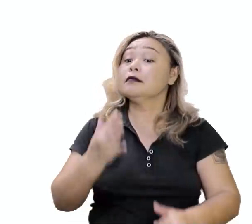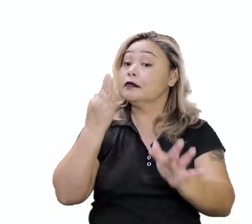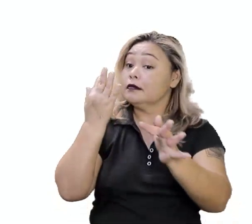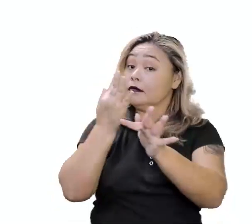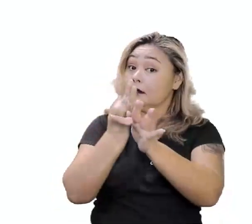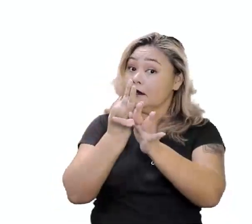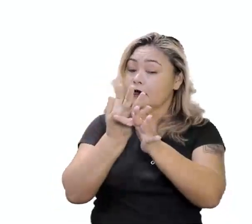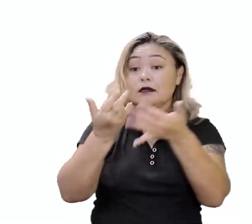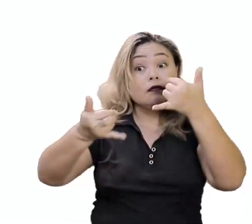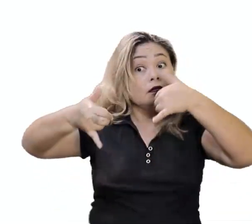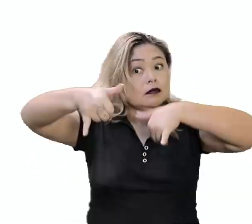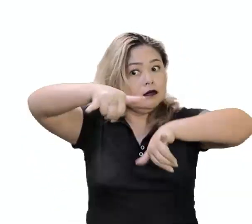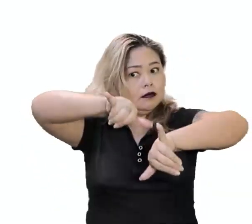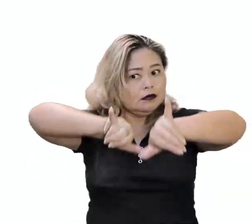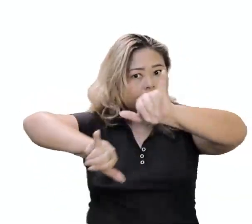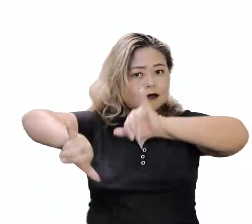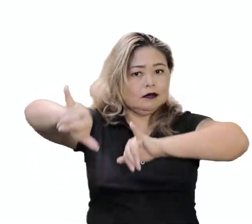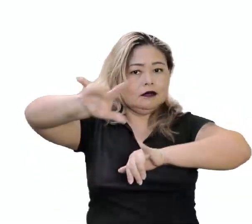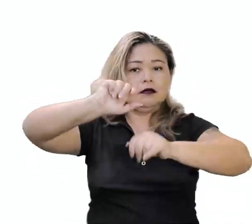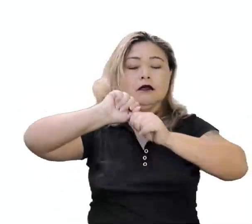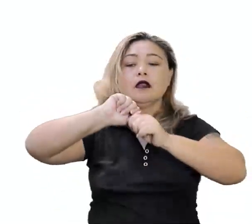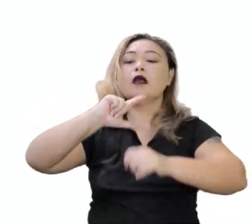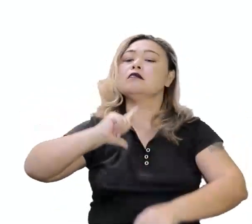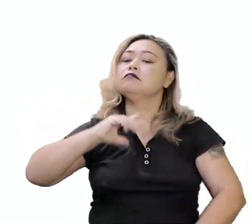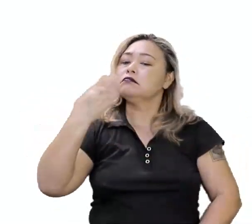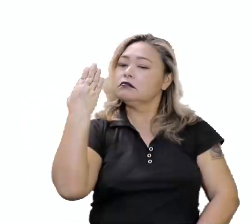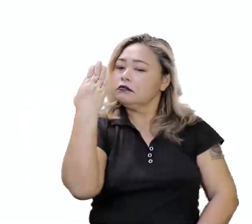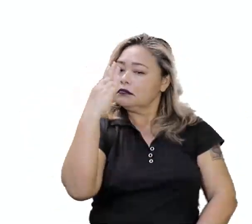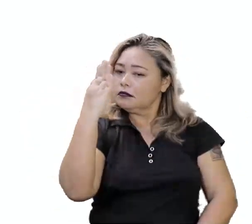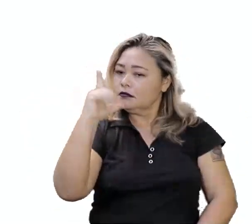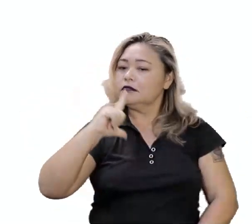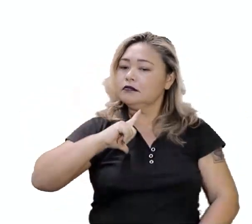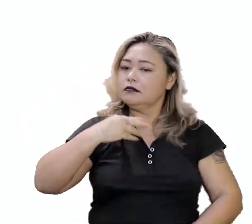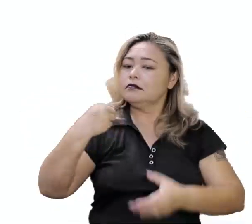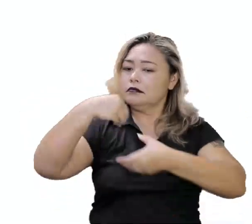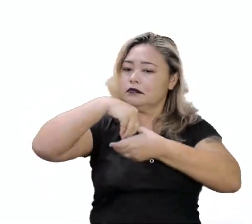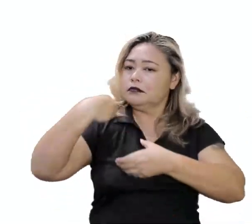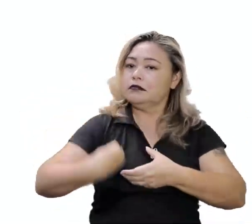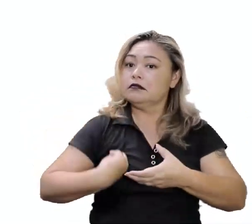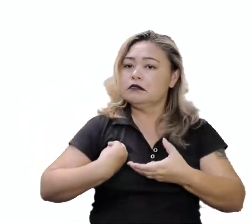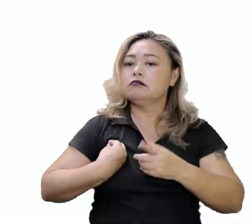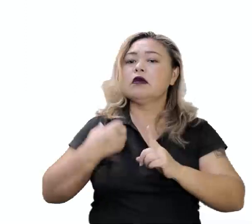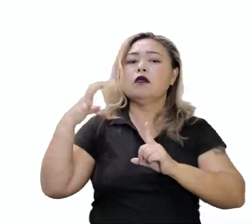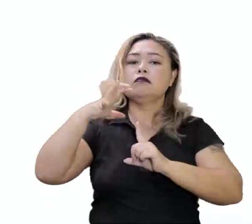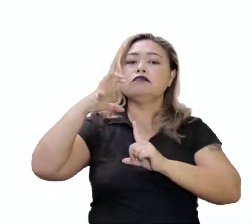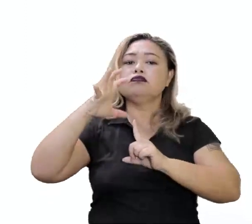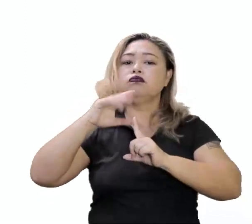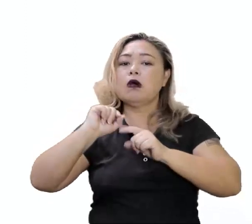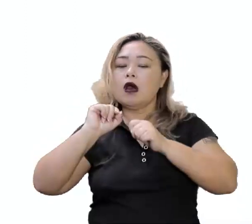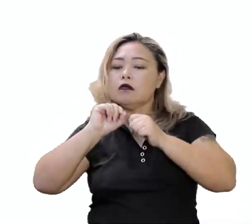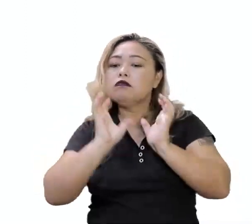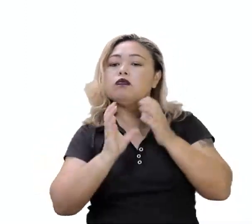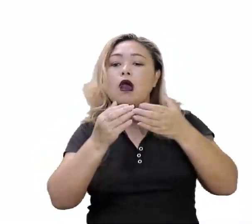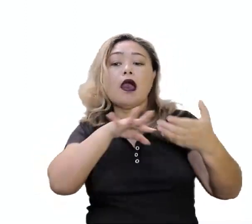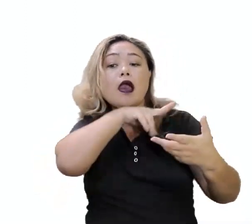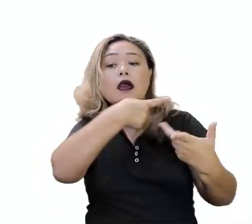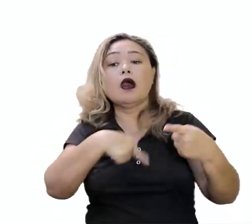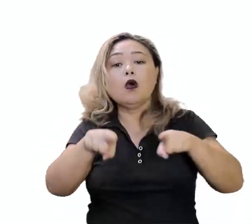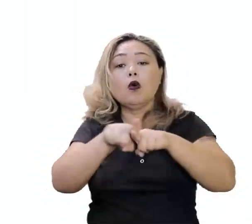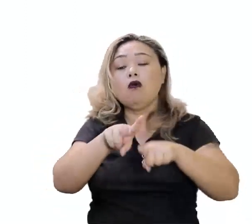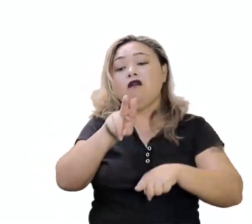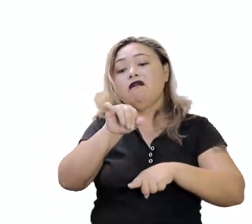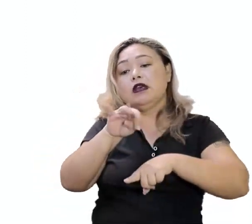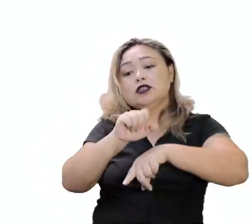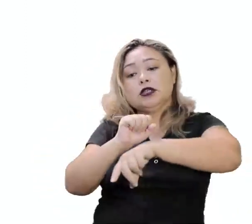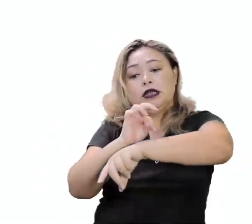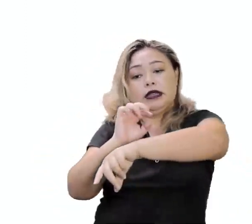Físicas, químicas e as biológicas, que vão influenciar a existência de uma espécie animal ou